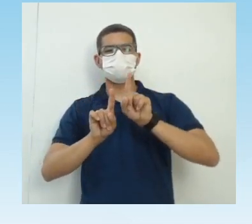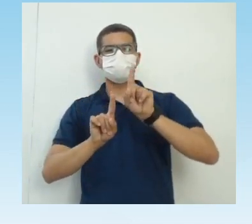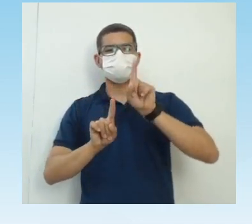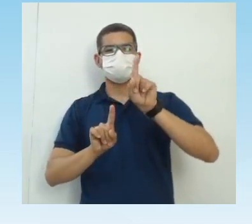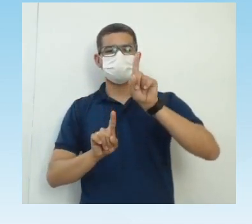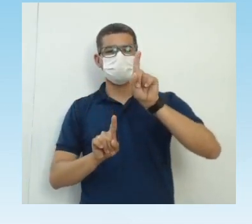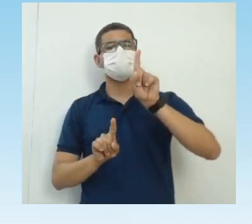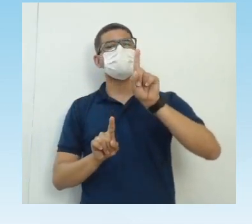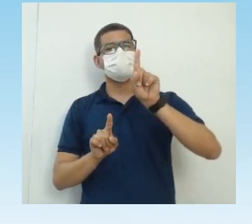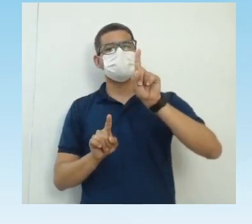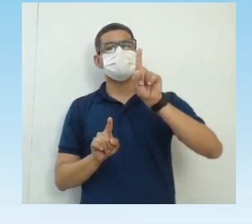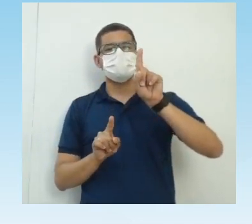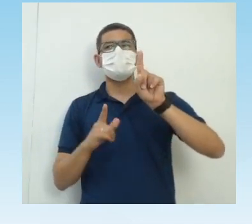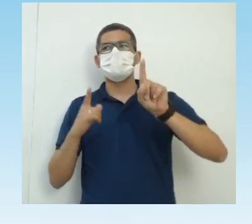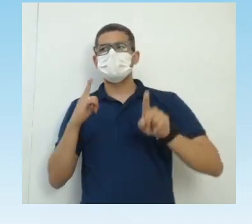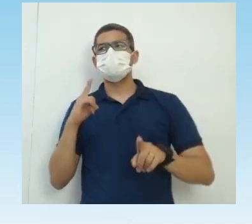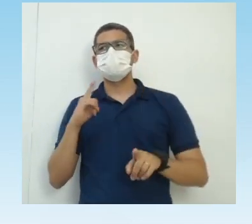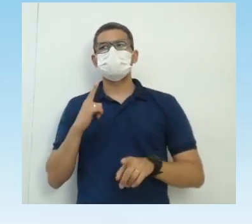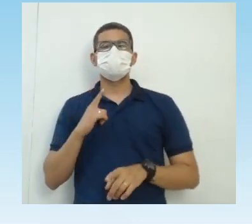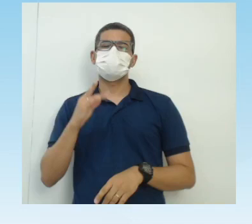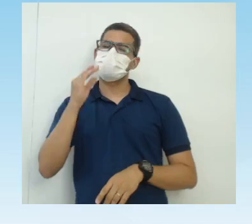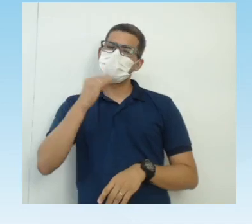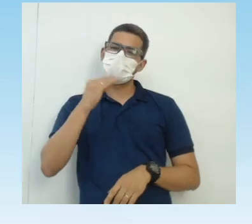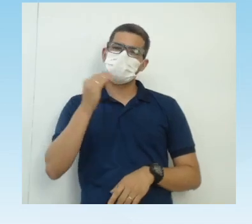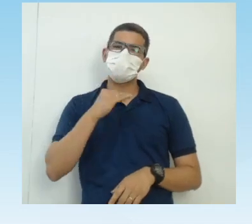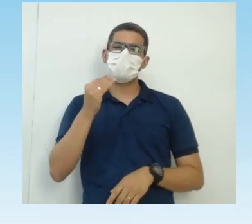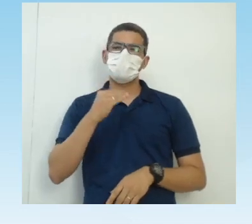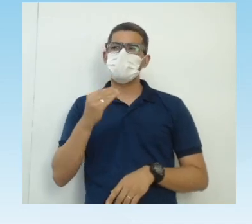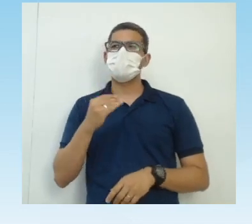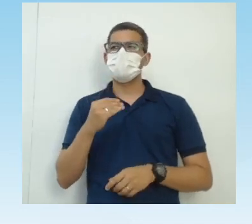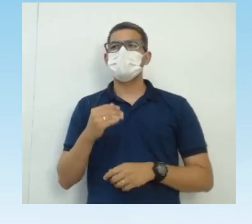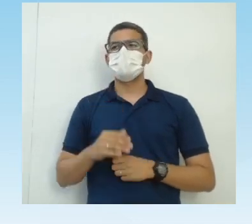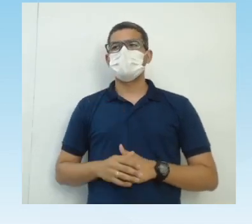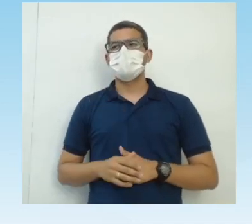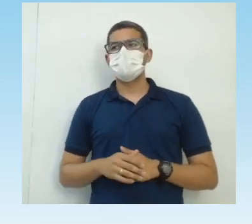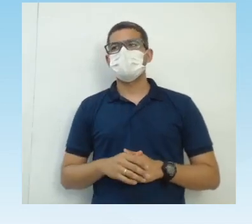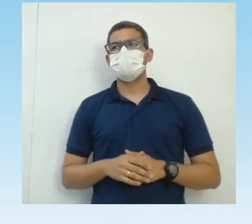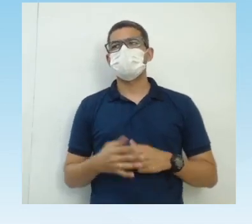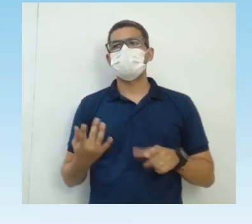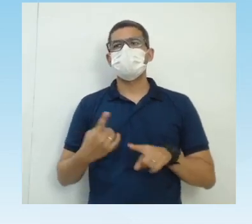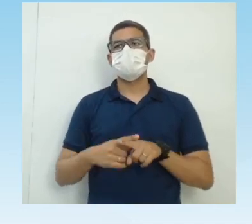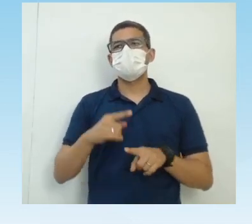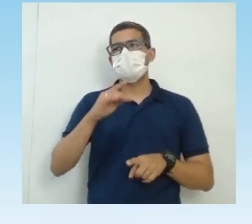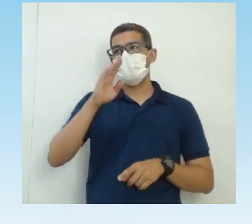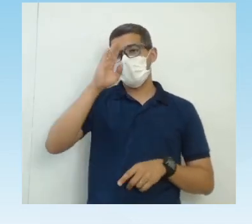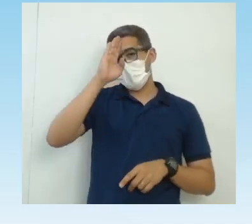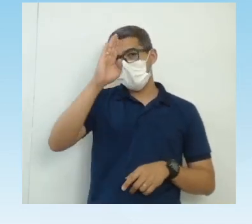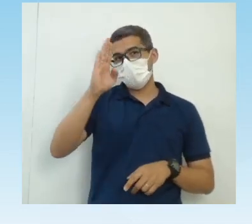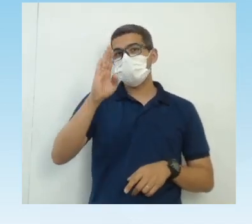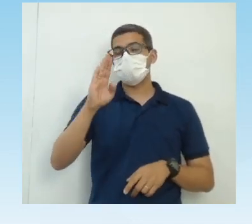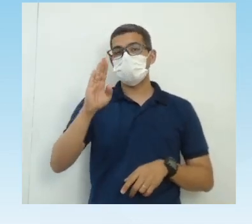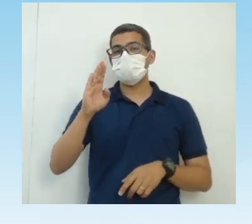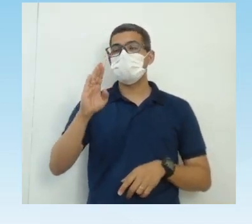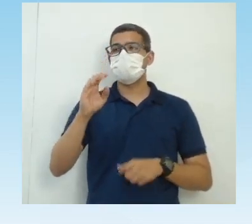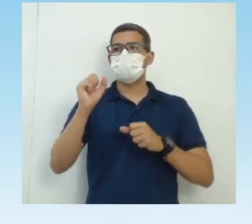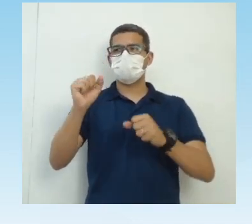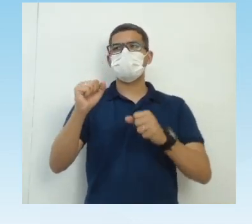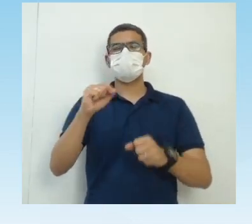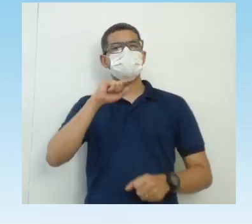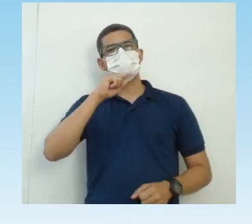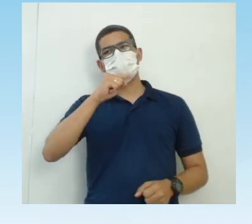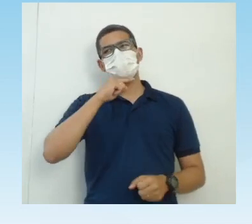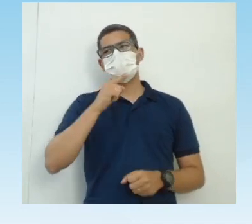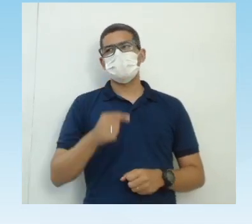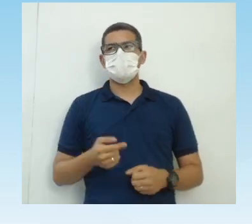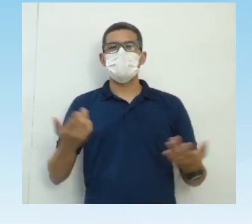vai fazendo comércio, o outro vai perdendo força, porque a terra vai deixando de ser a principal forma de ganho. Então, automaticamente, essa galera